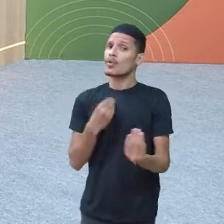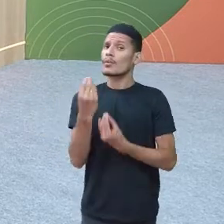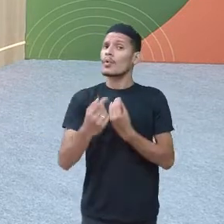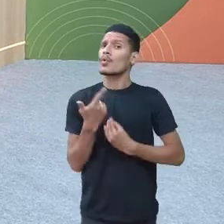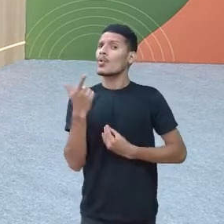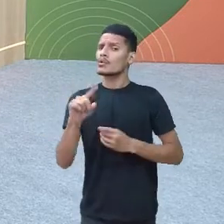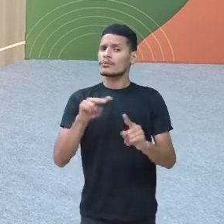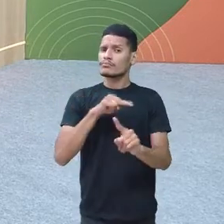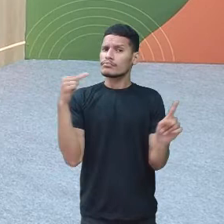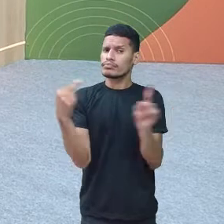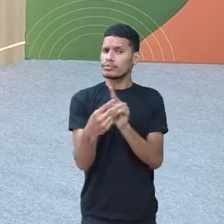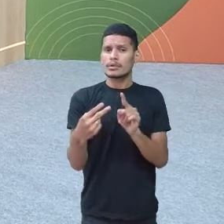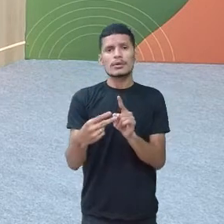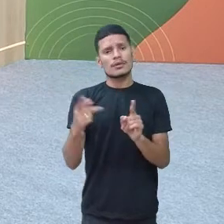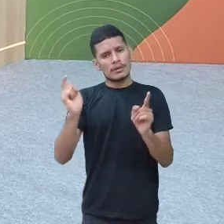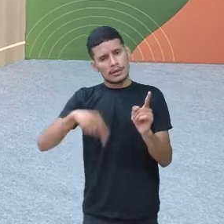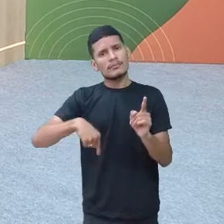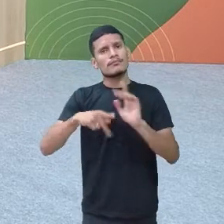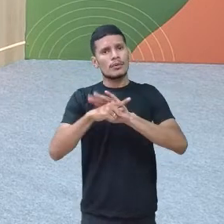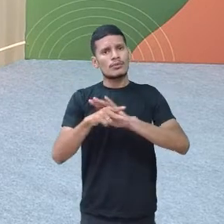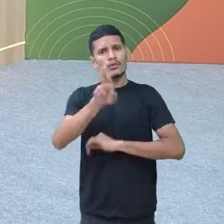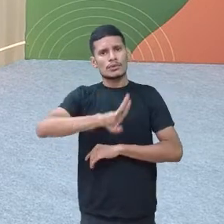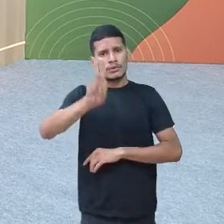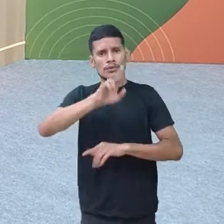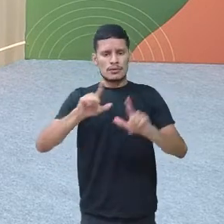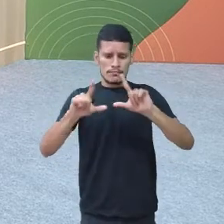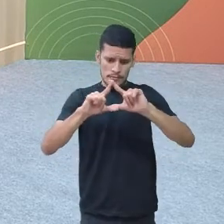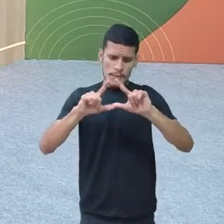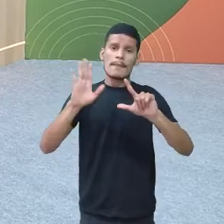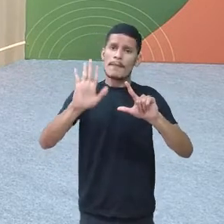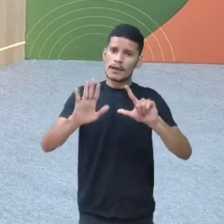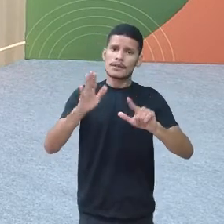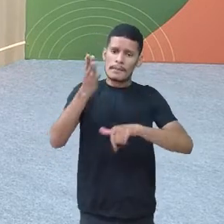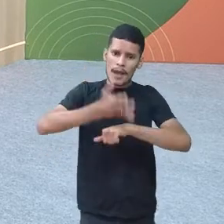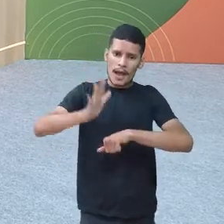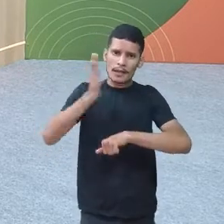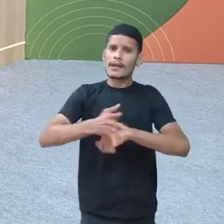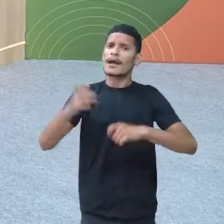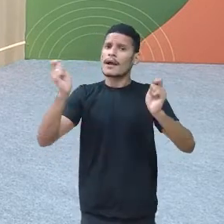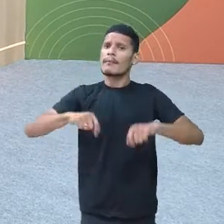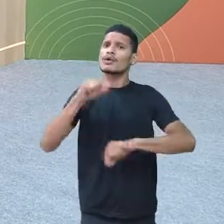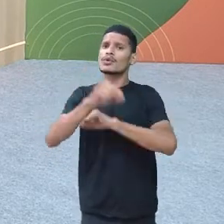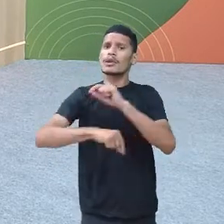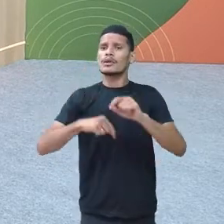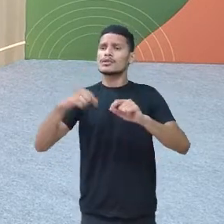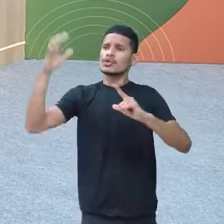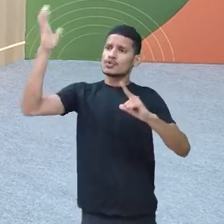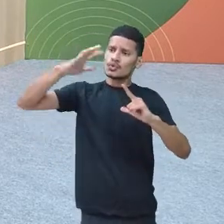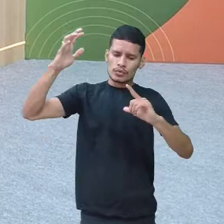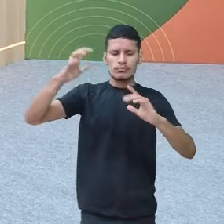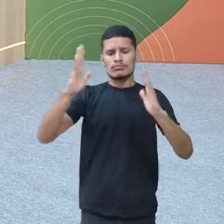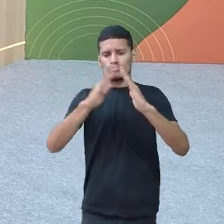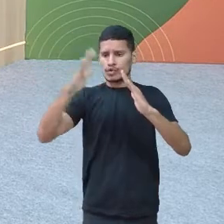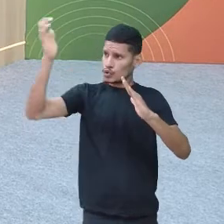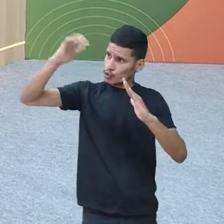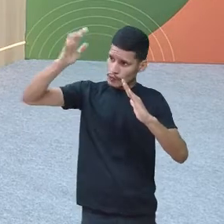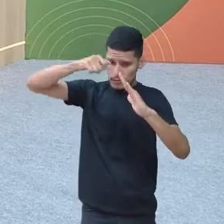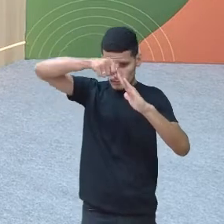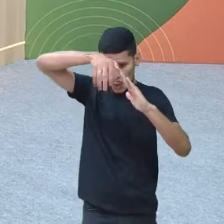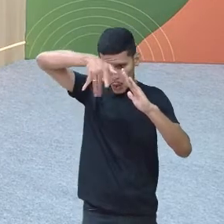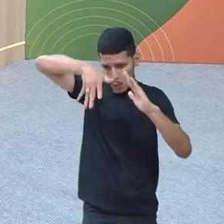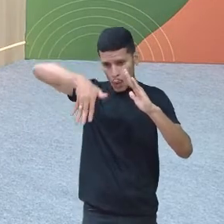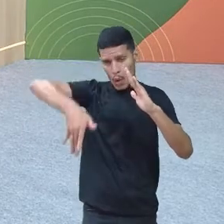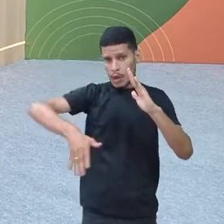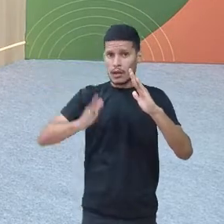a forma do triângulo, mas mais para uma aplicação prática, para que a chuva consiga escorrer pelos lados, né? Então, a gente tem